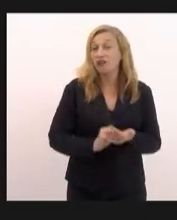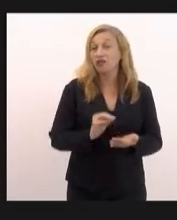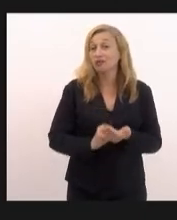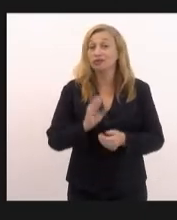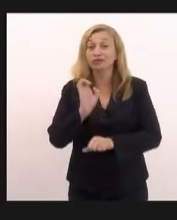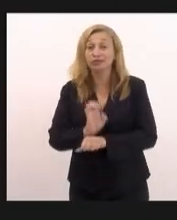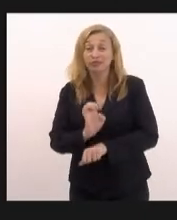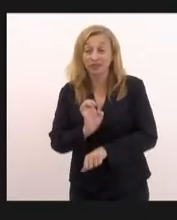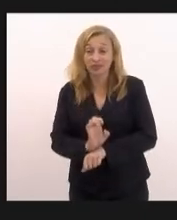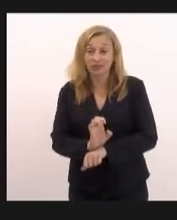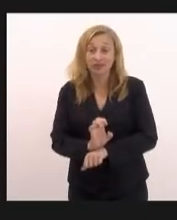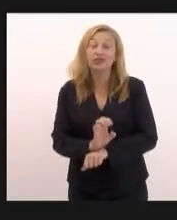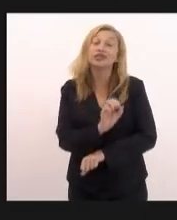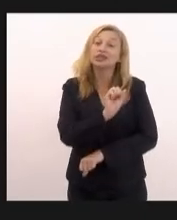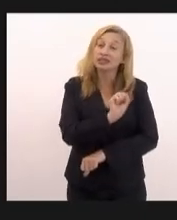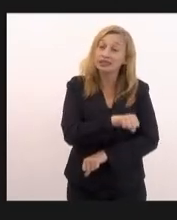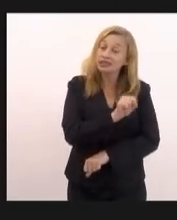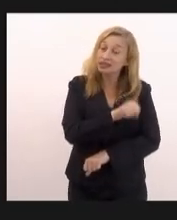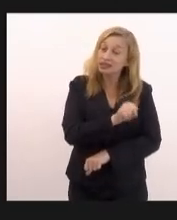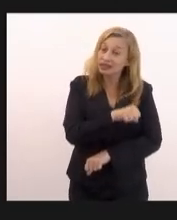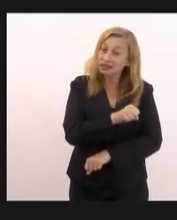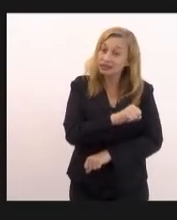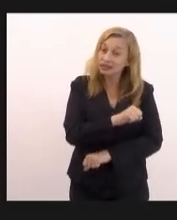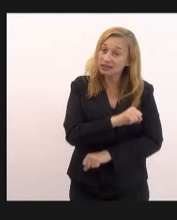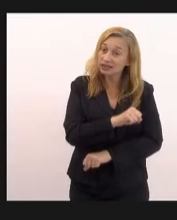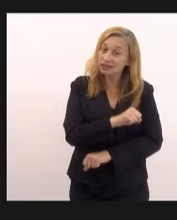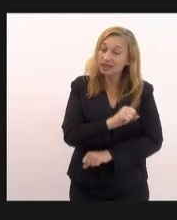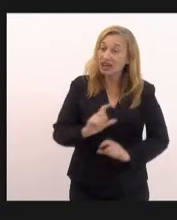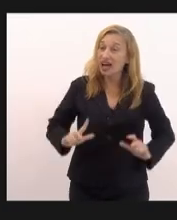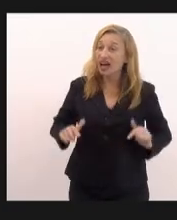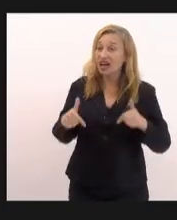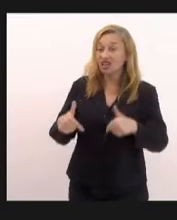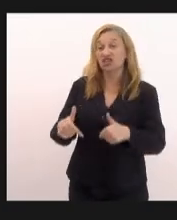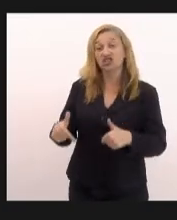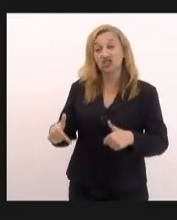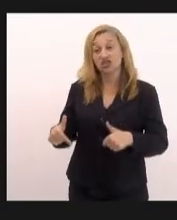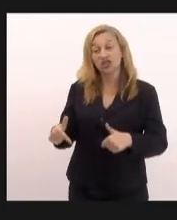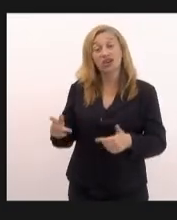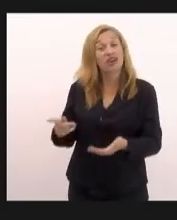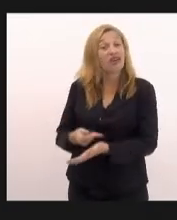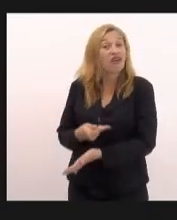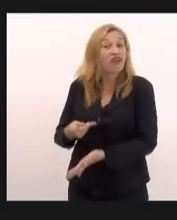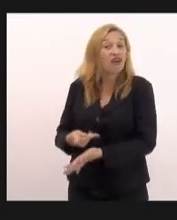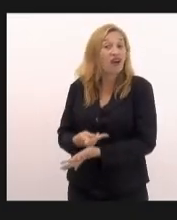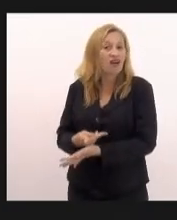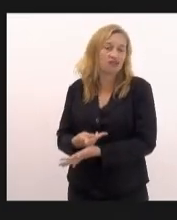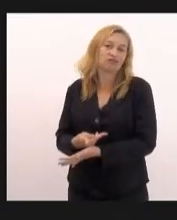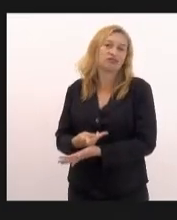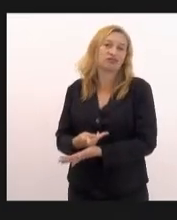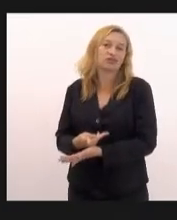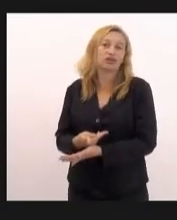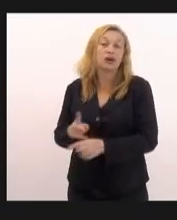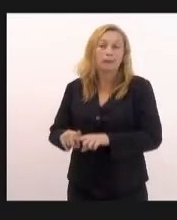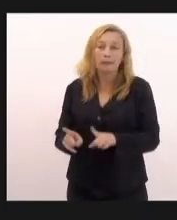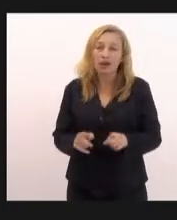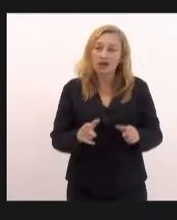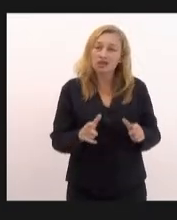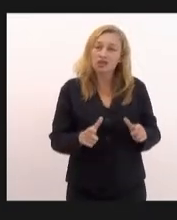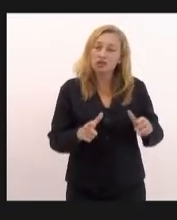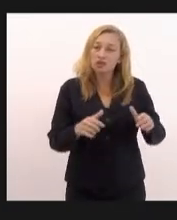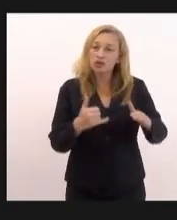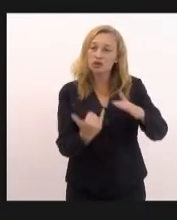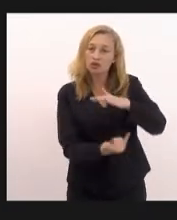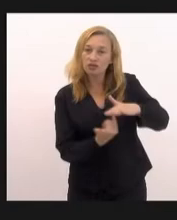se fazer presente através de ações de um centro cuja finalidade é preparar